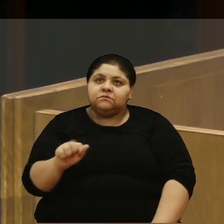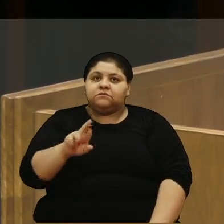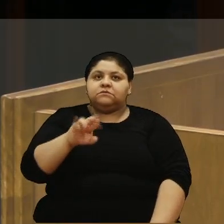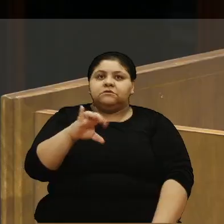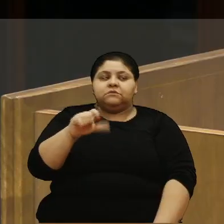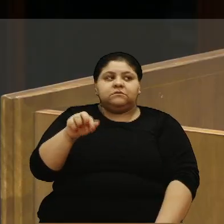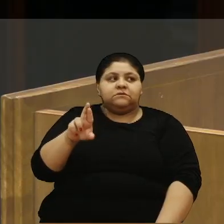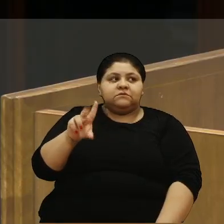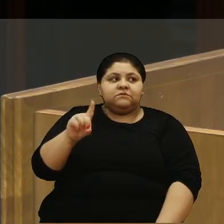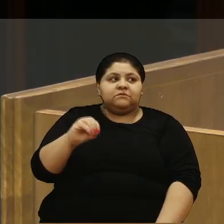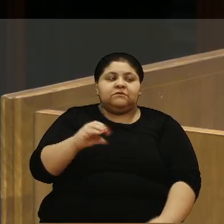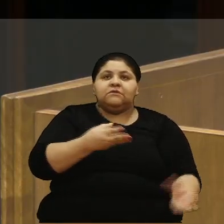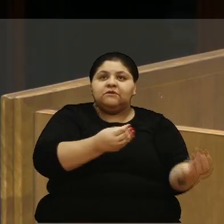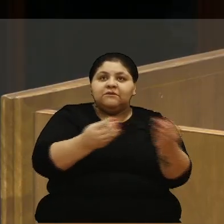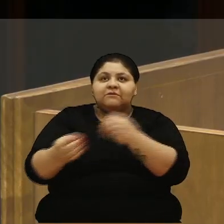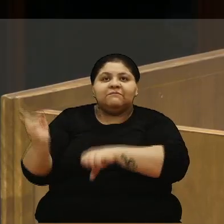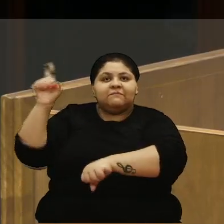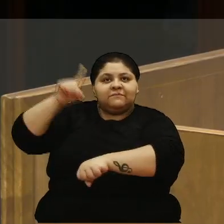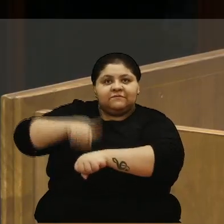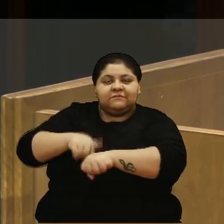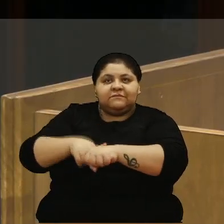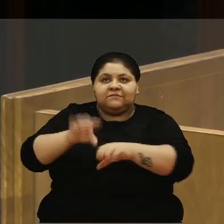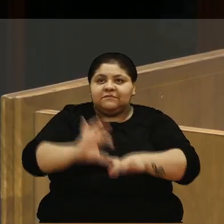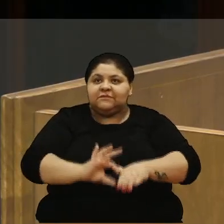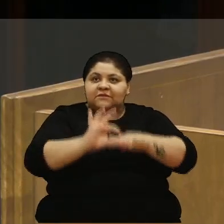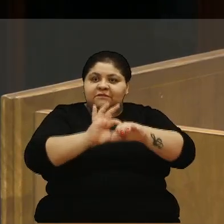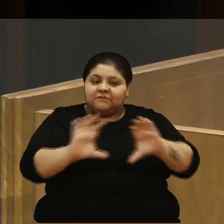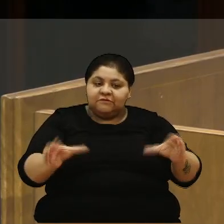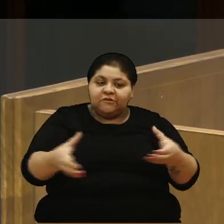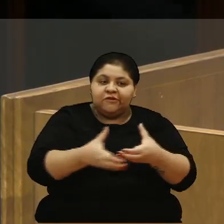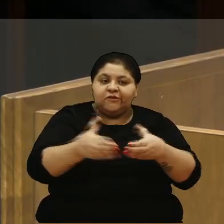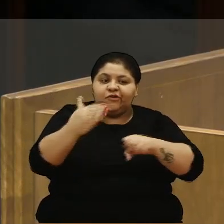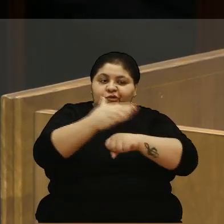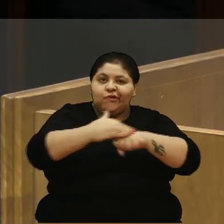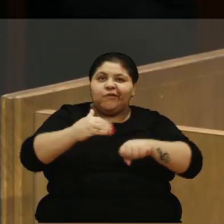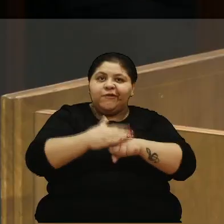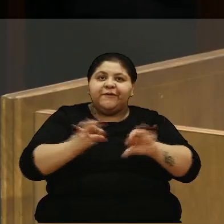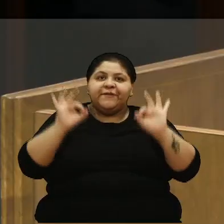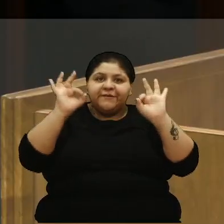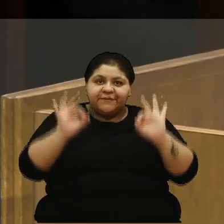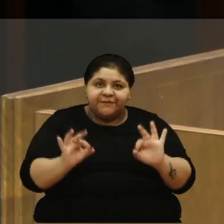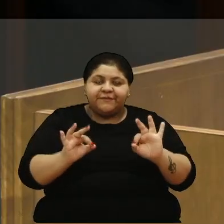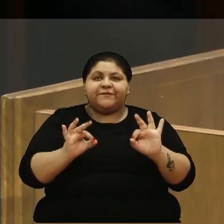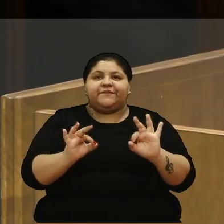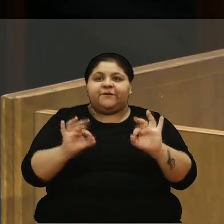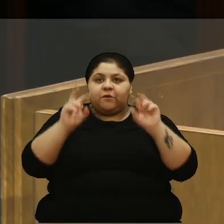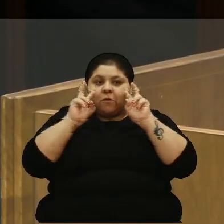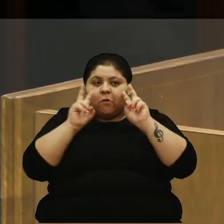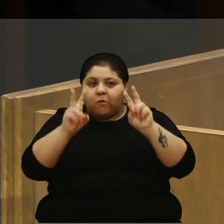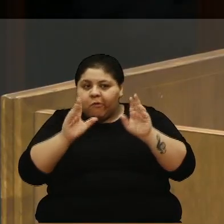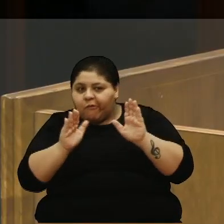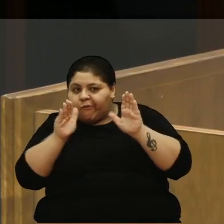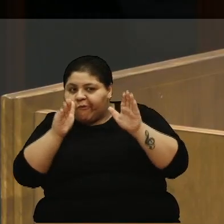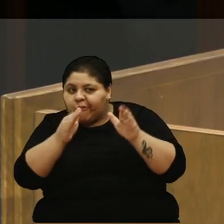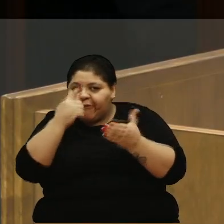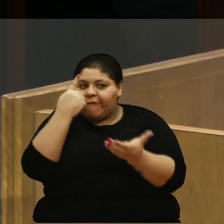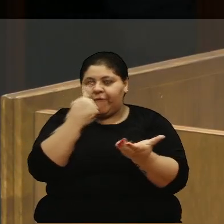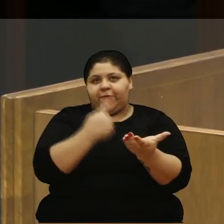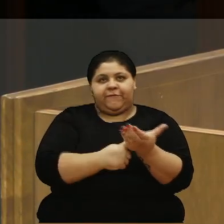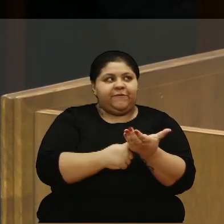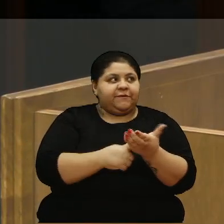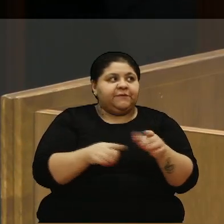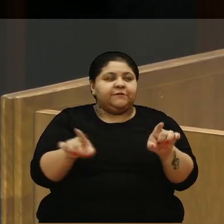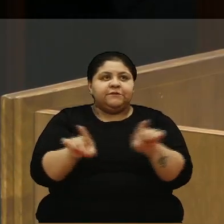anos estão à frente do grupo com competência, carinho e excelência. Com olhar atento e compromisso